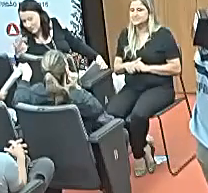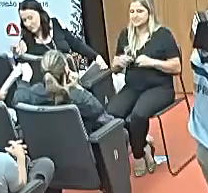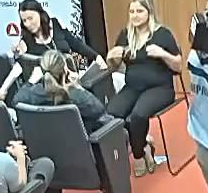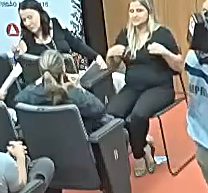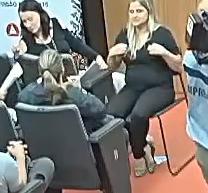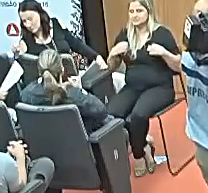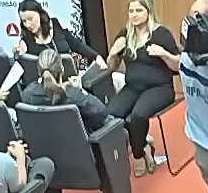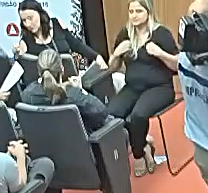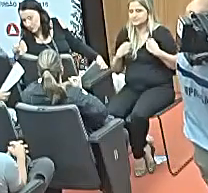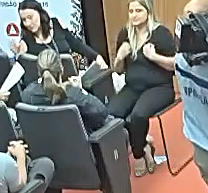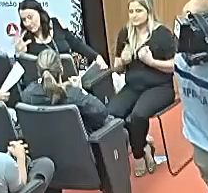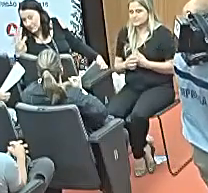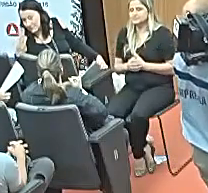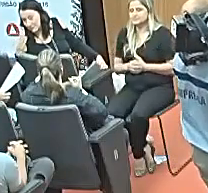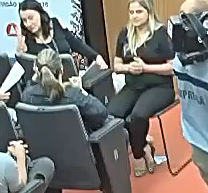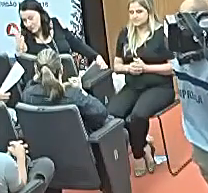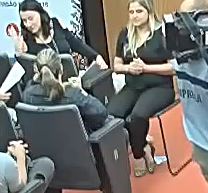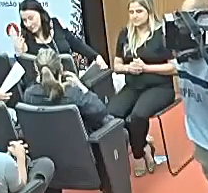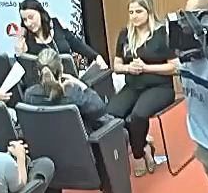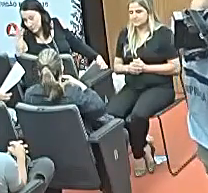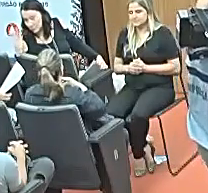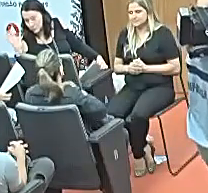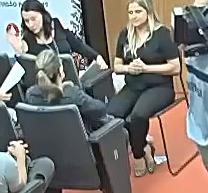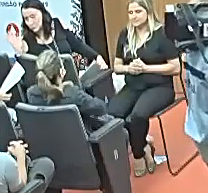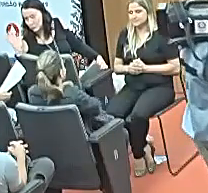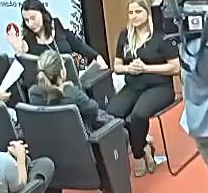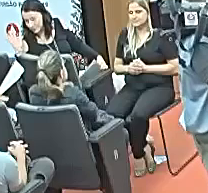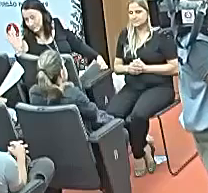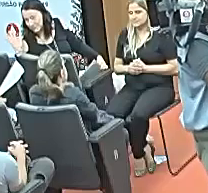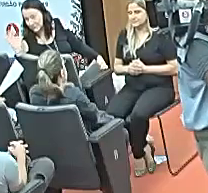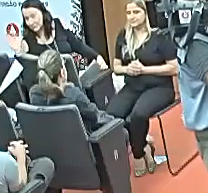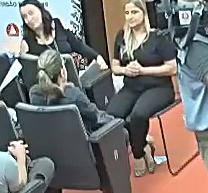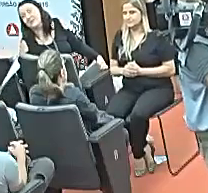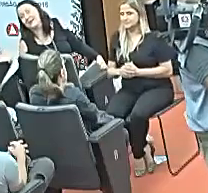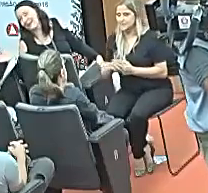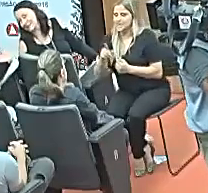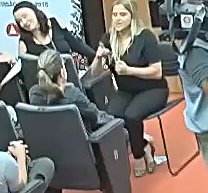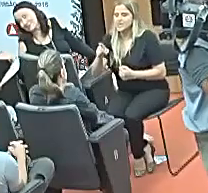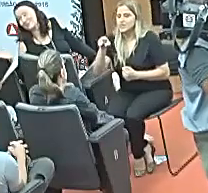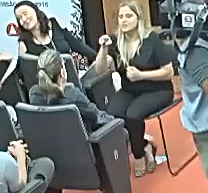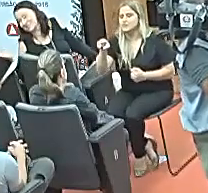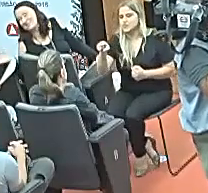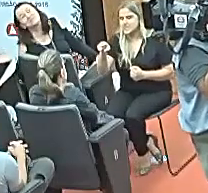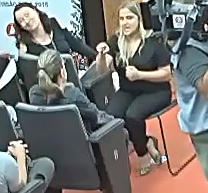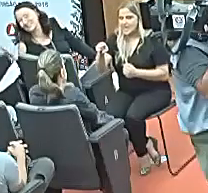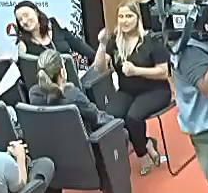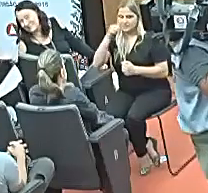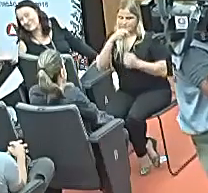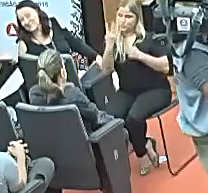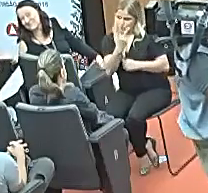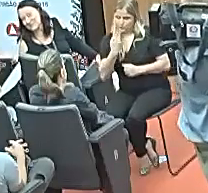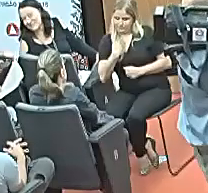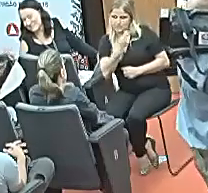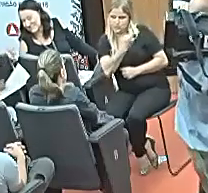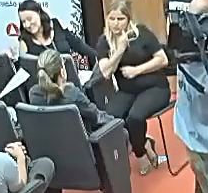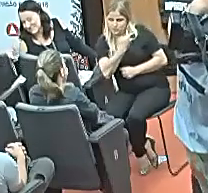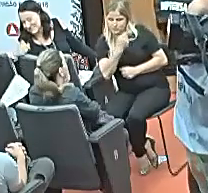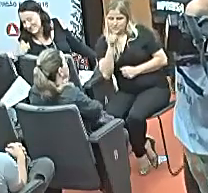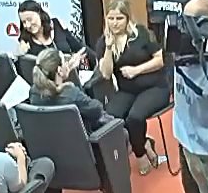penso que encerrando este ano encerrando este mandato nós tivemos uma experiência